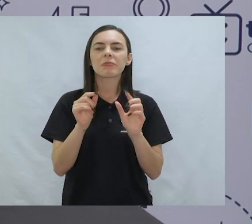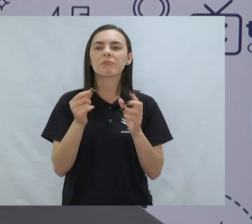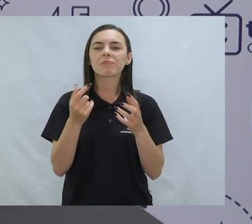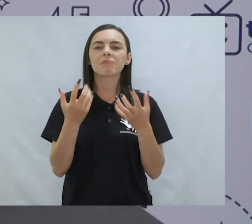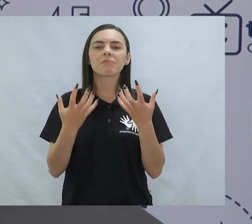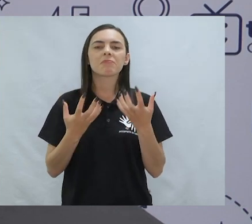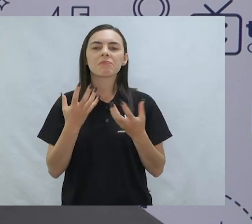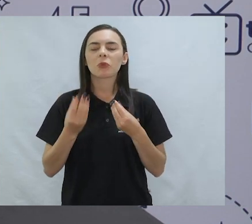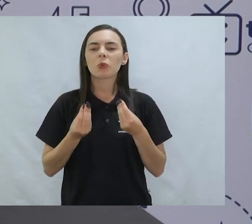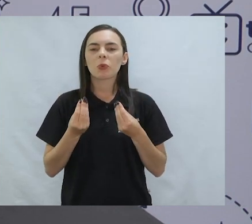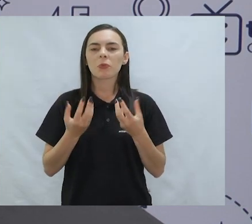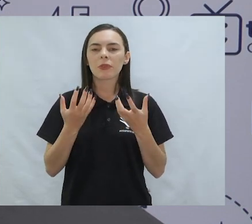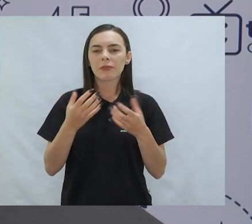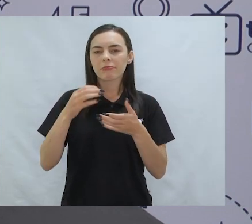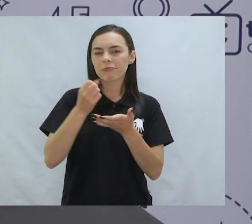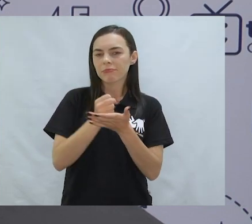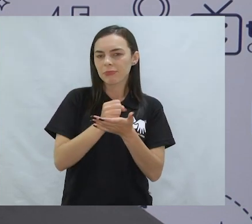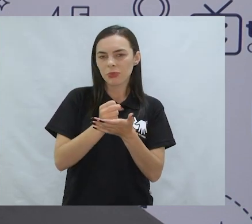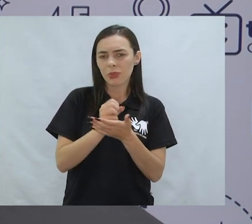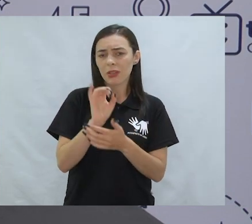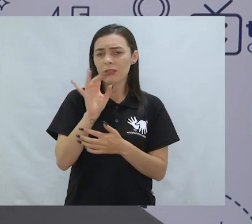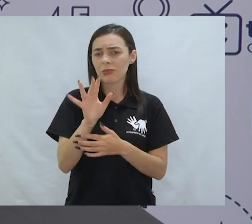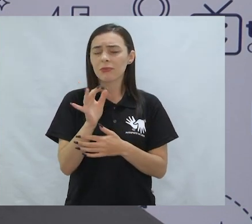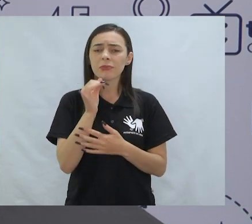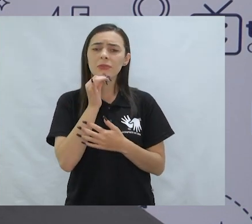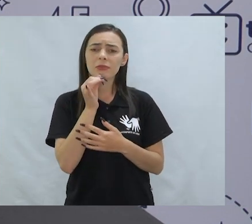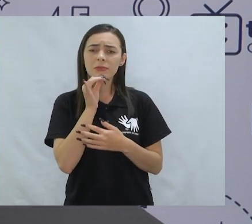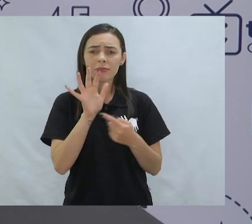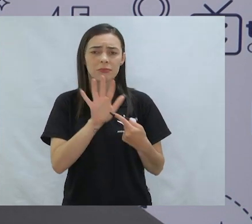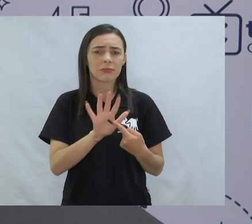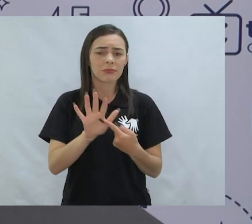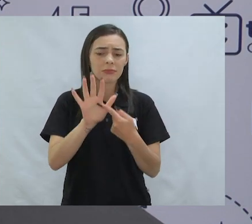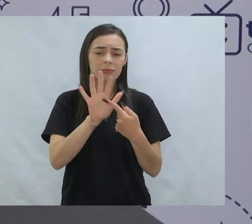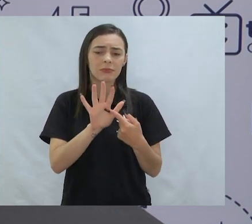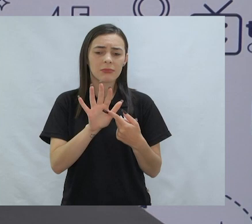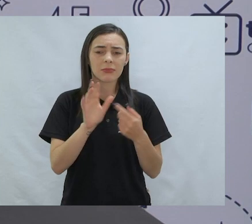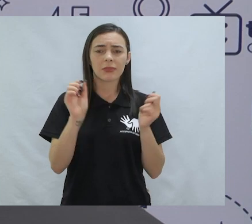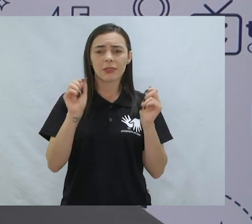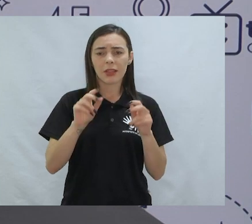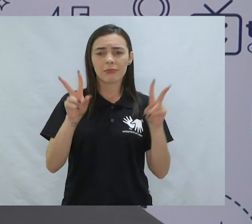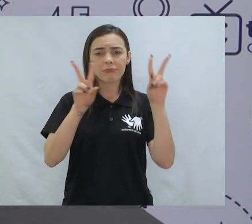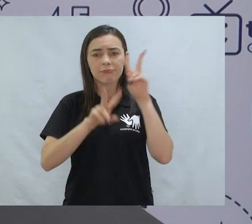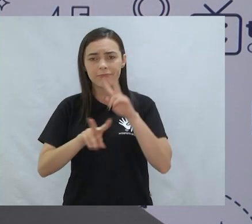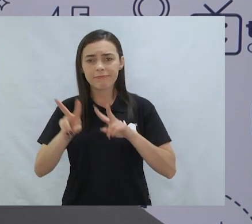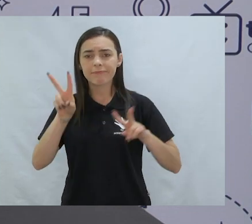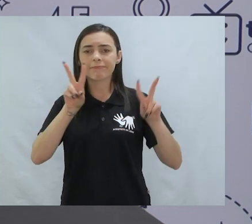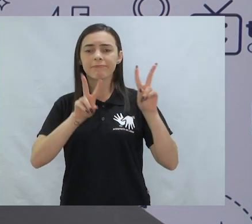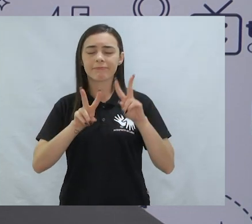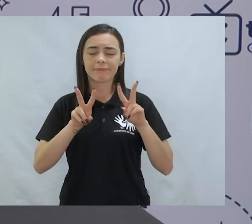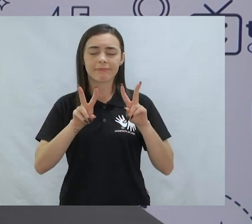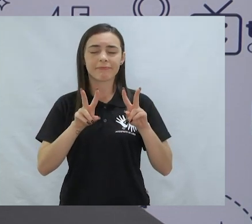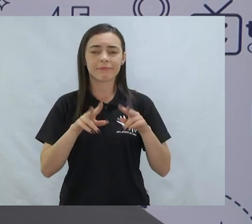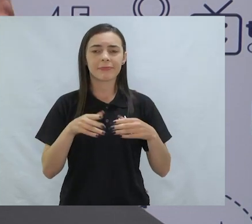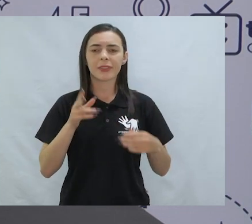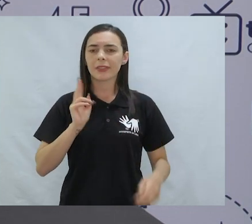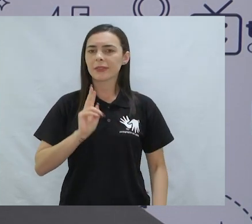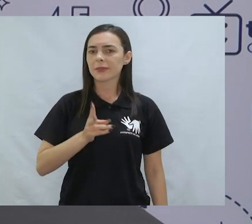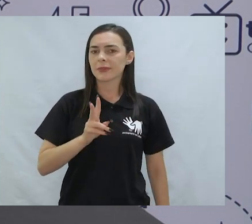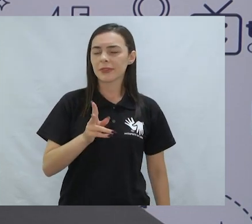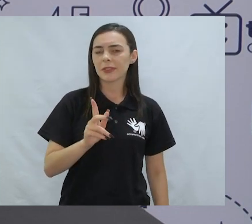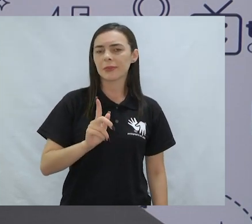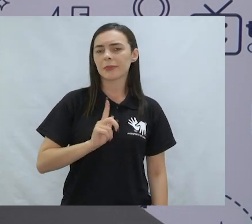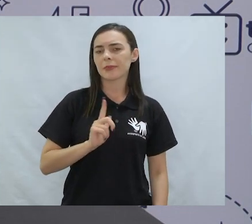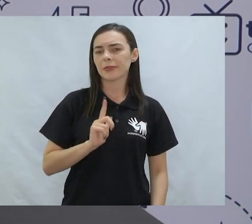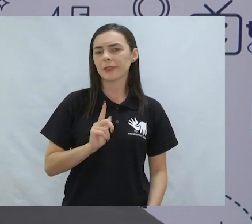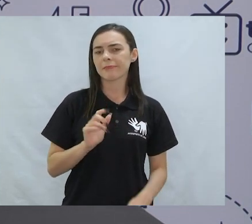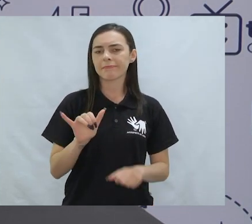você quer jogar. A professora só trouxe isso aqui para facilitar para vocês enxergarem, ok? Então sempre vai